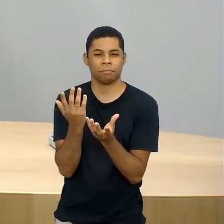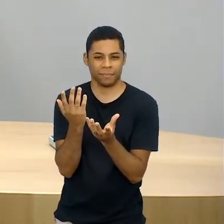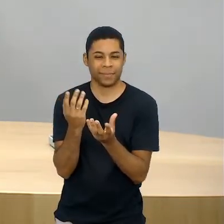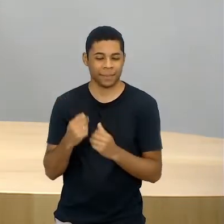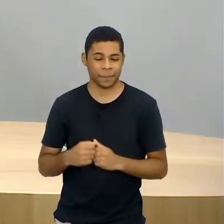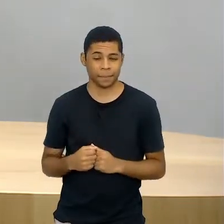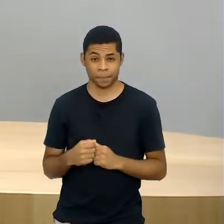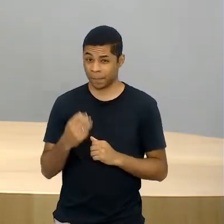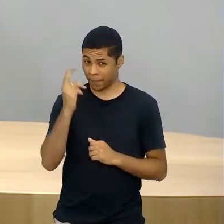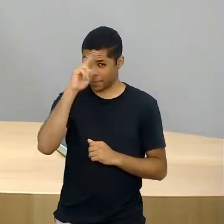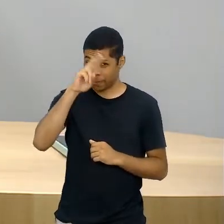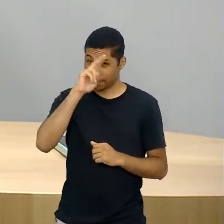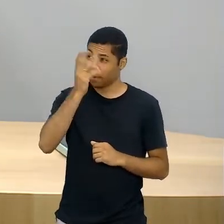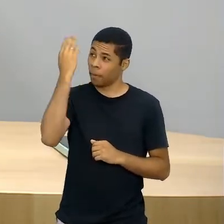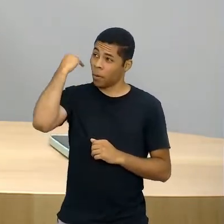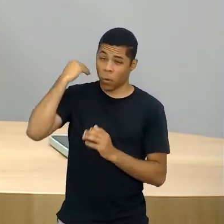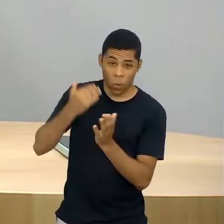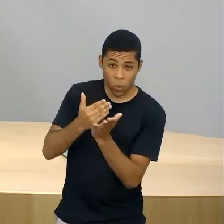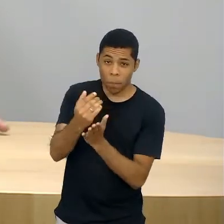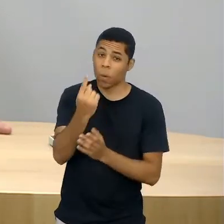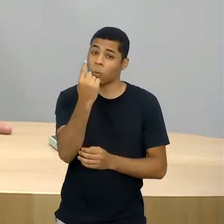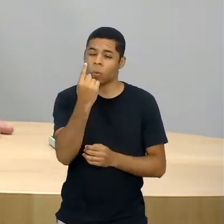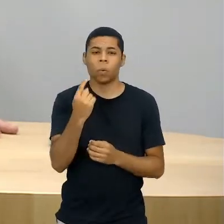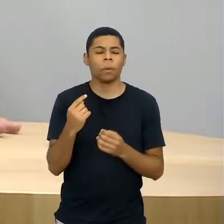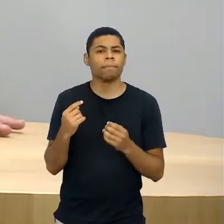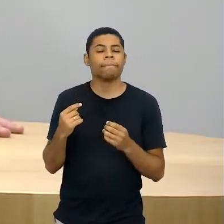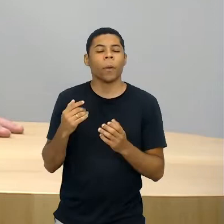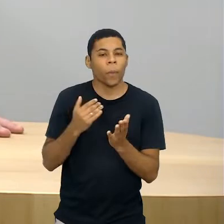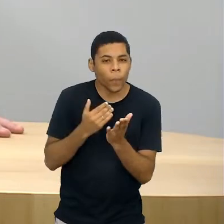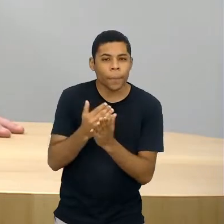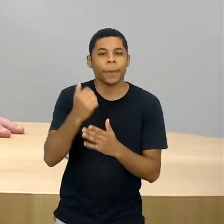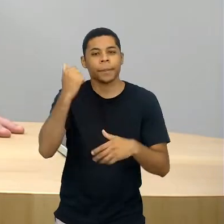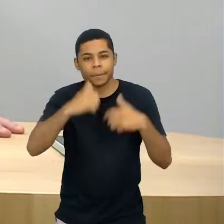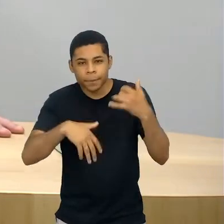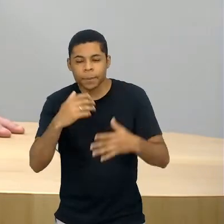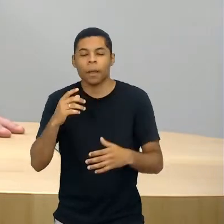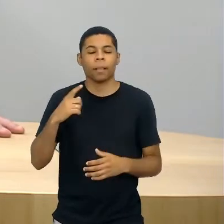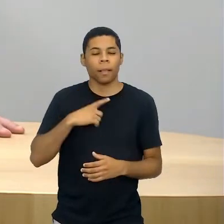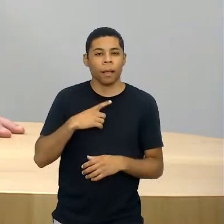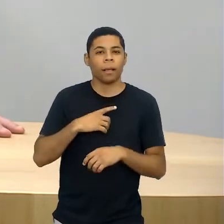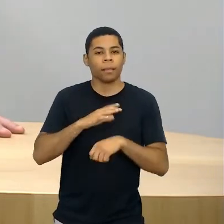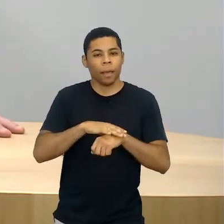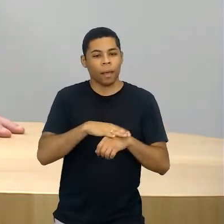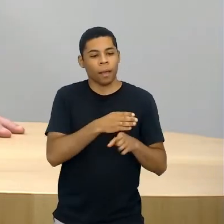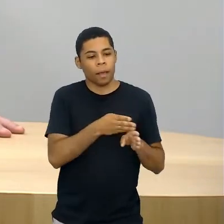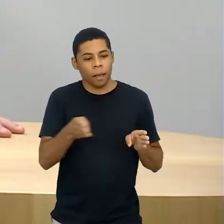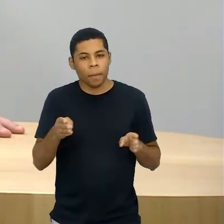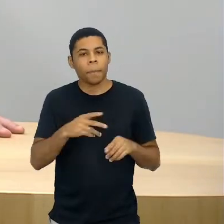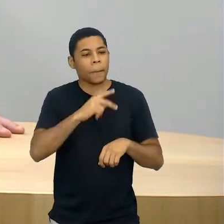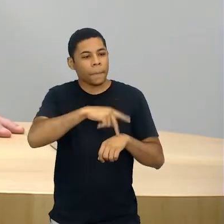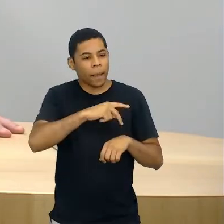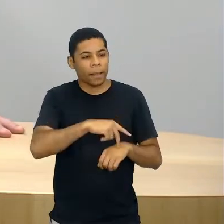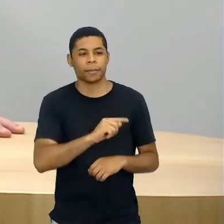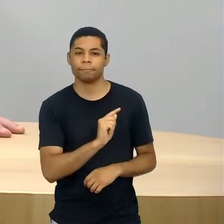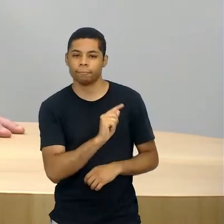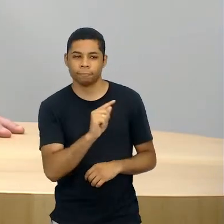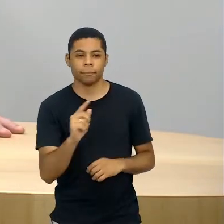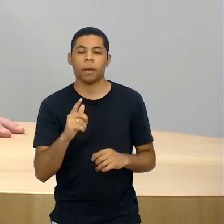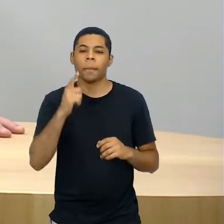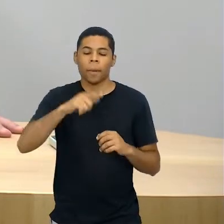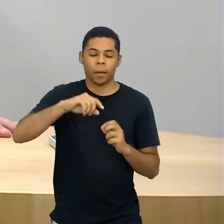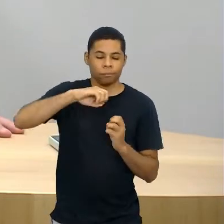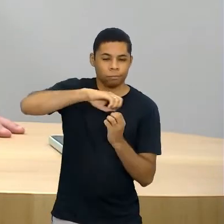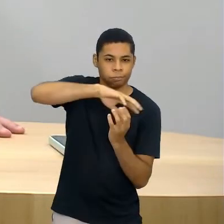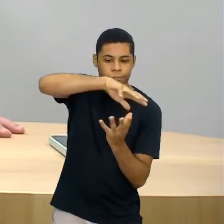1, que nós começamos naquele processo da tabela do tempo geológico, mostrando a formação do planeta